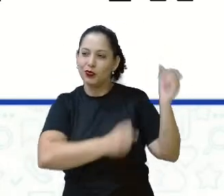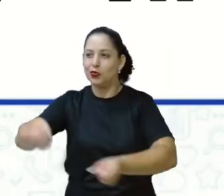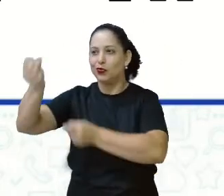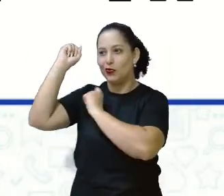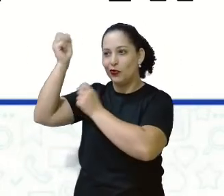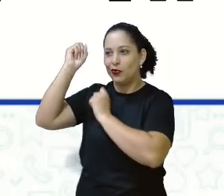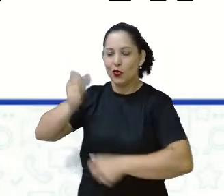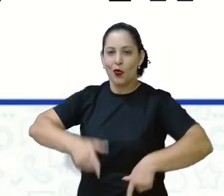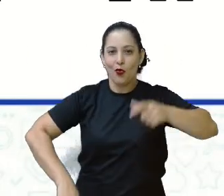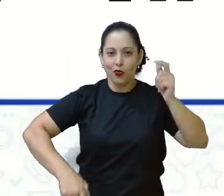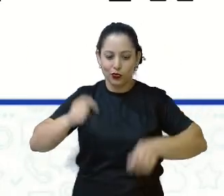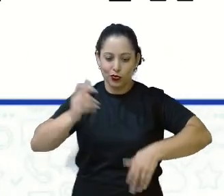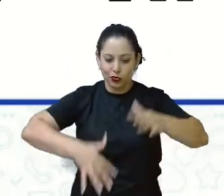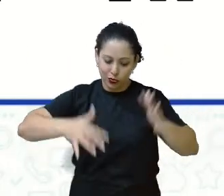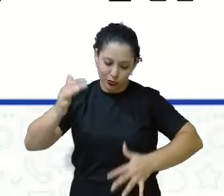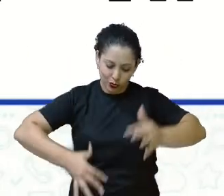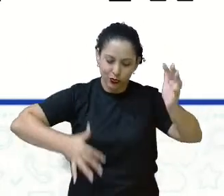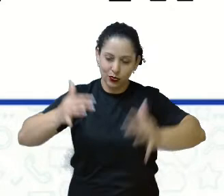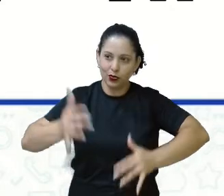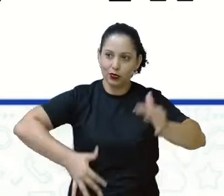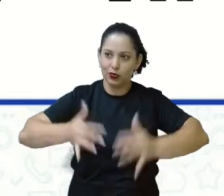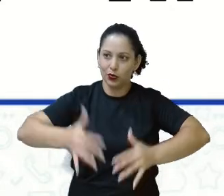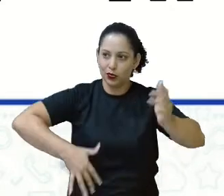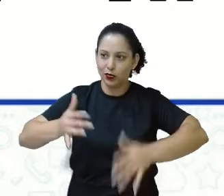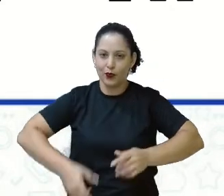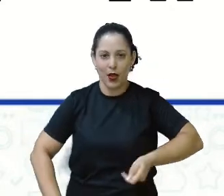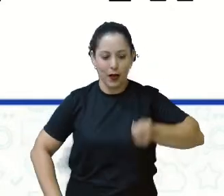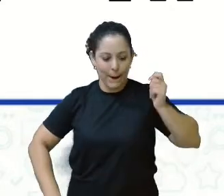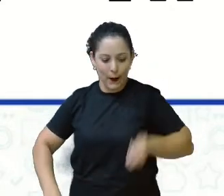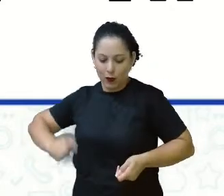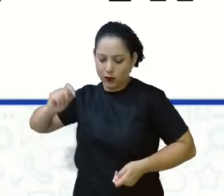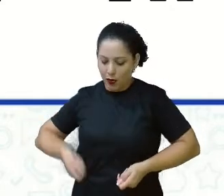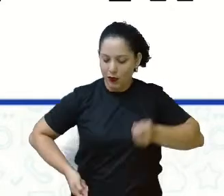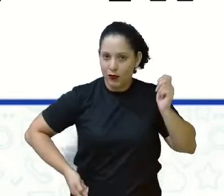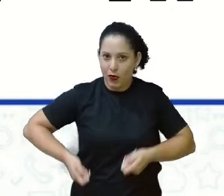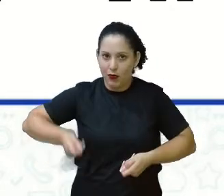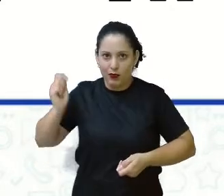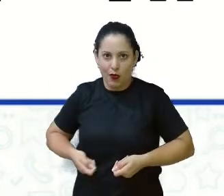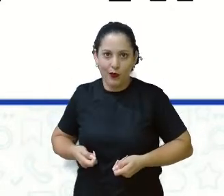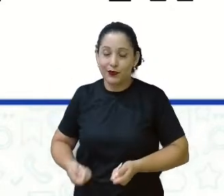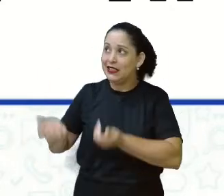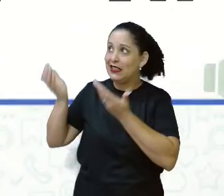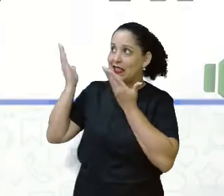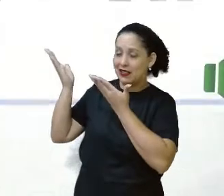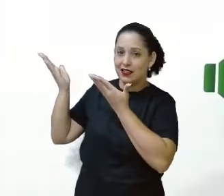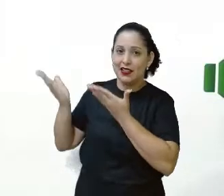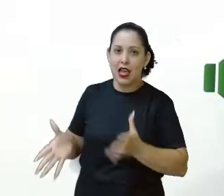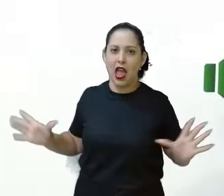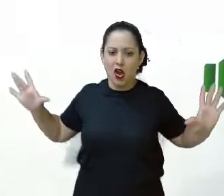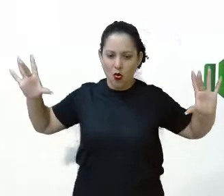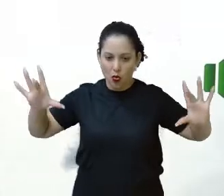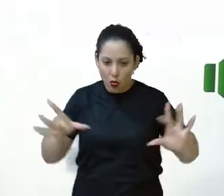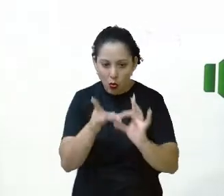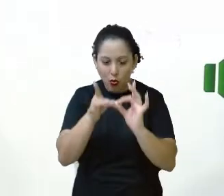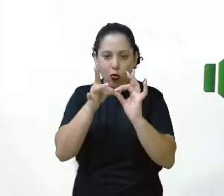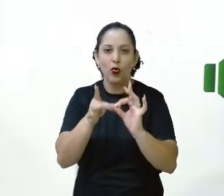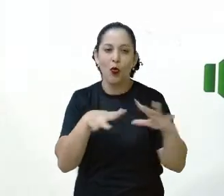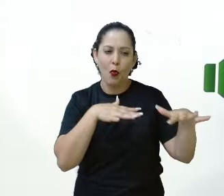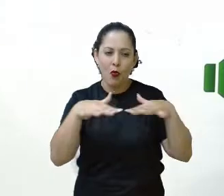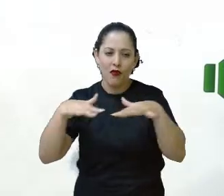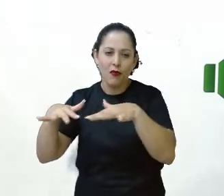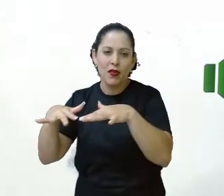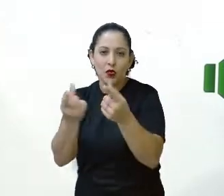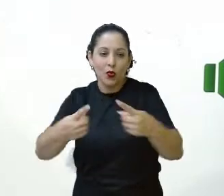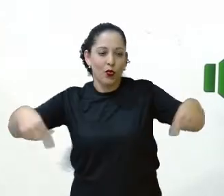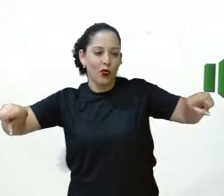você pensar nos instrumentos percussivos, todos eles são mais instrumentos voltados para a construção do ritmo. Então, a